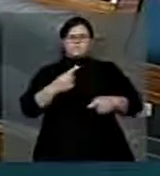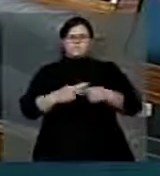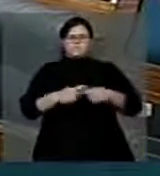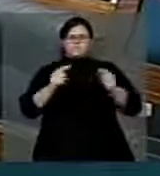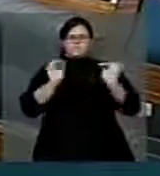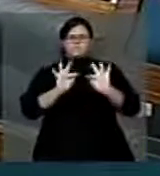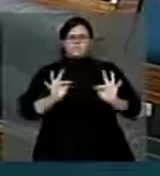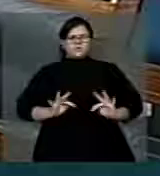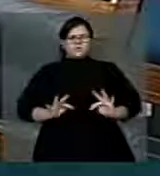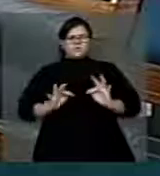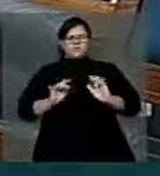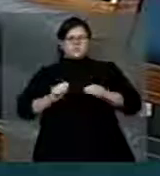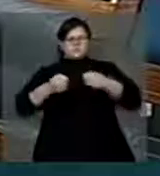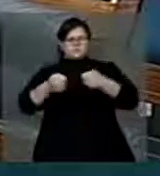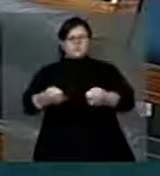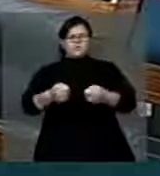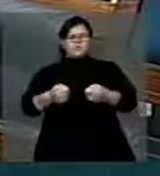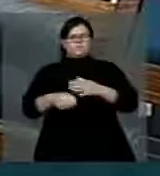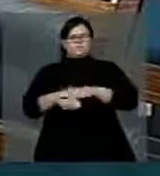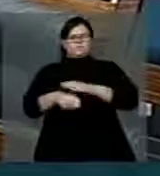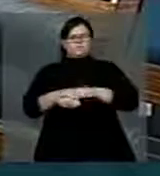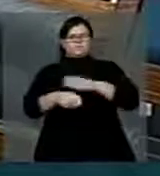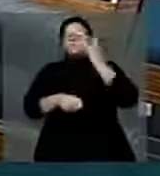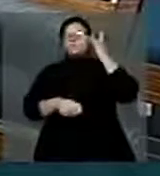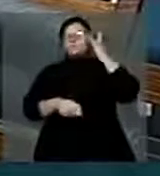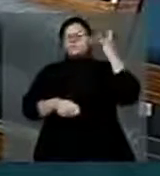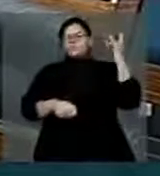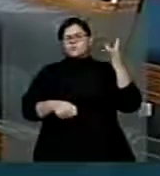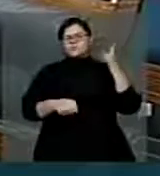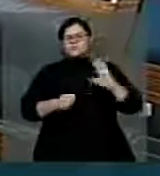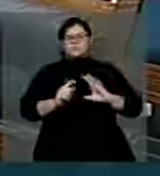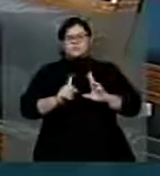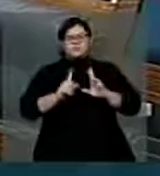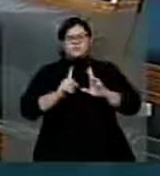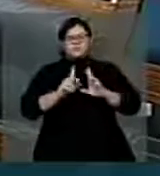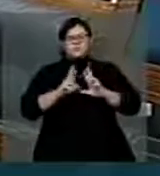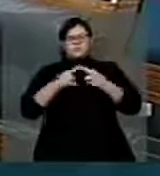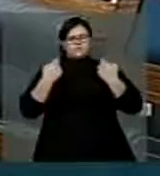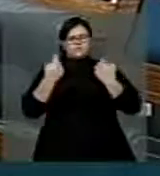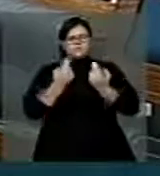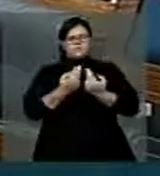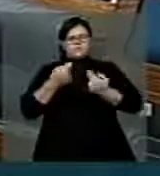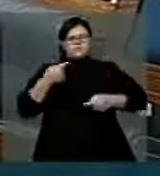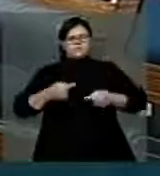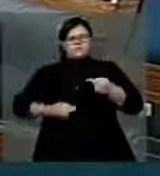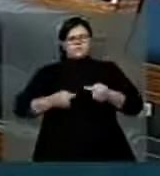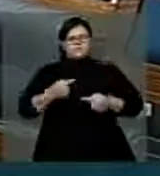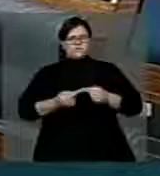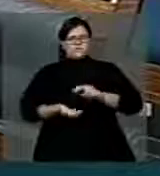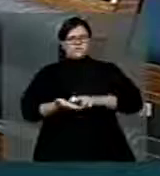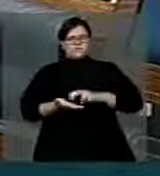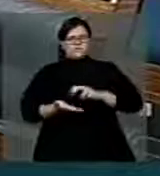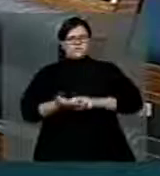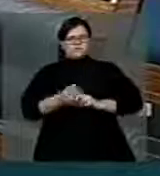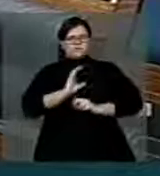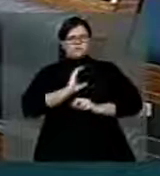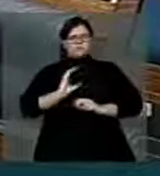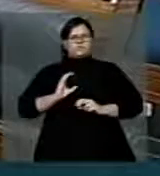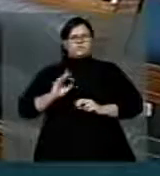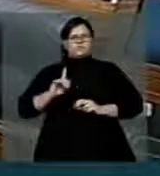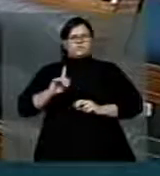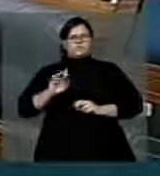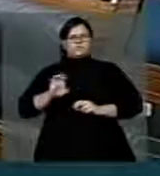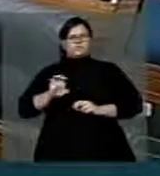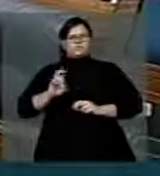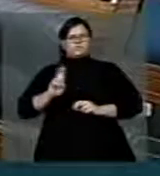feliz iniciativa de convocar para amanhã uma sessão de debate pela manhã em comissão geral para